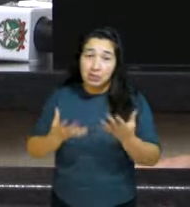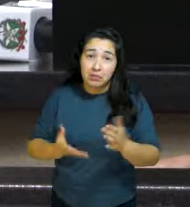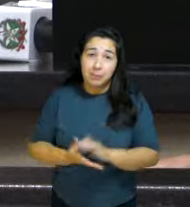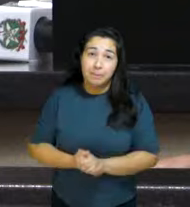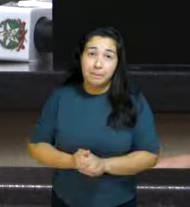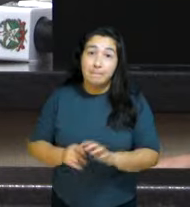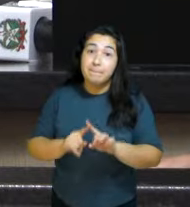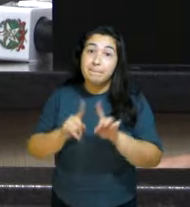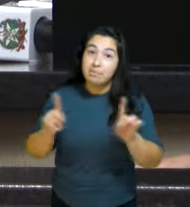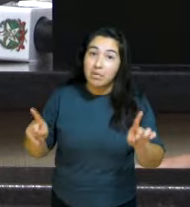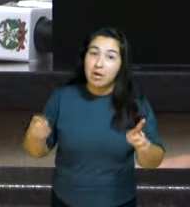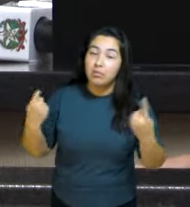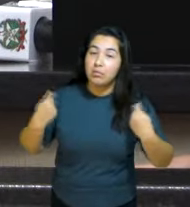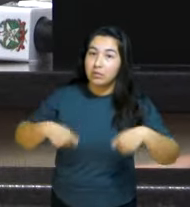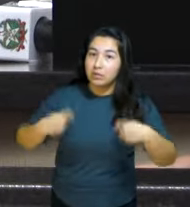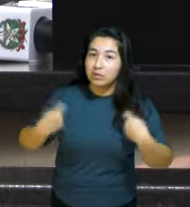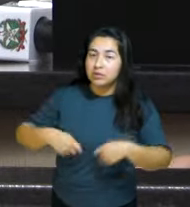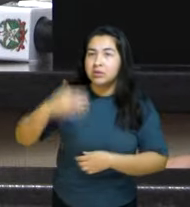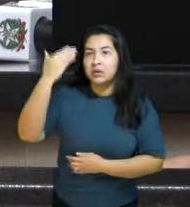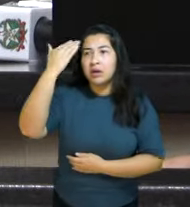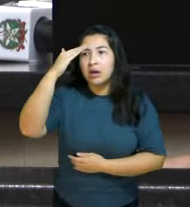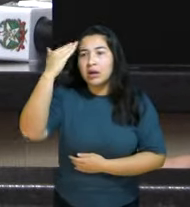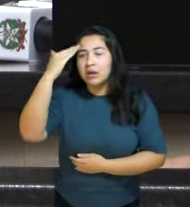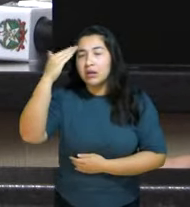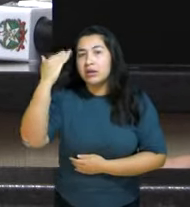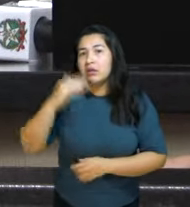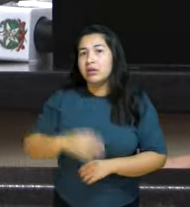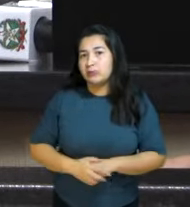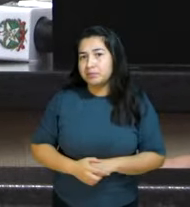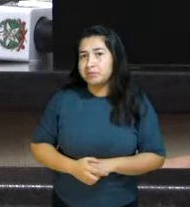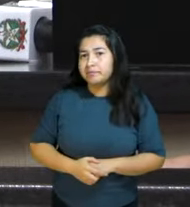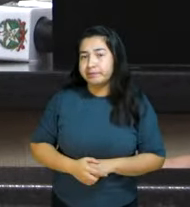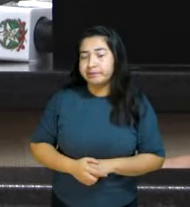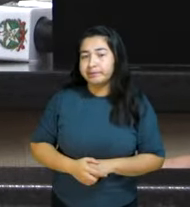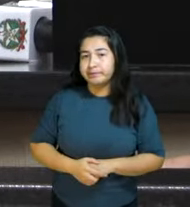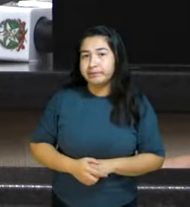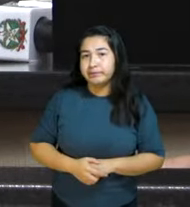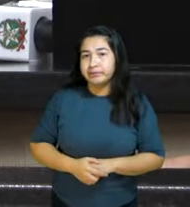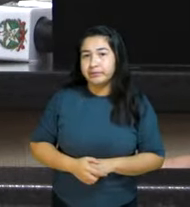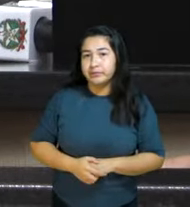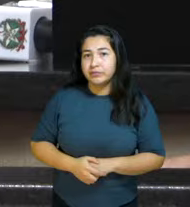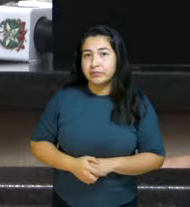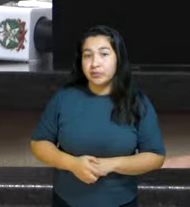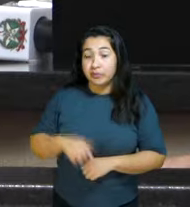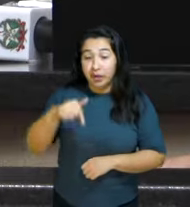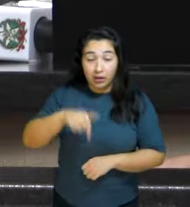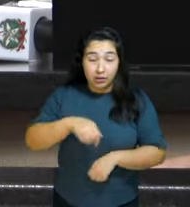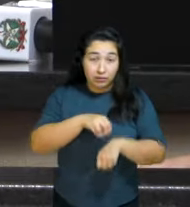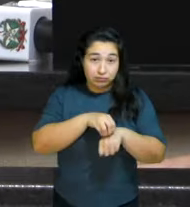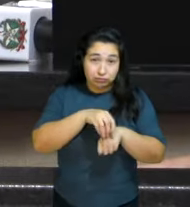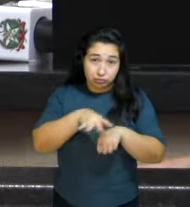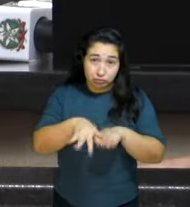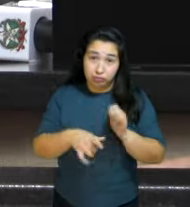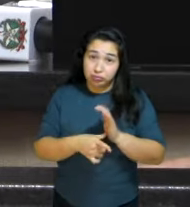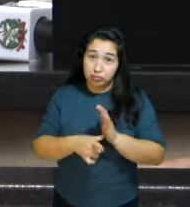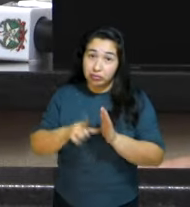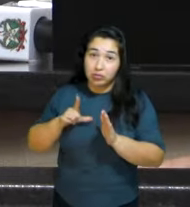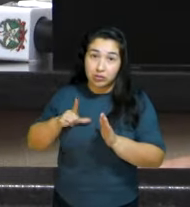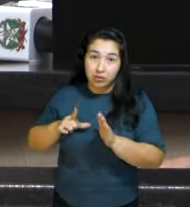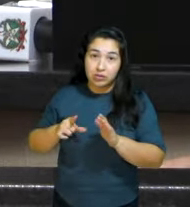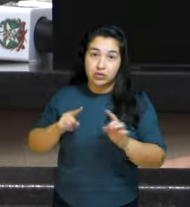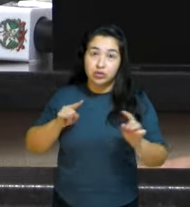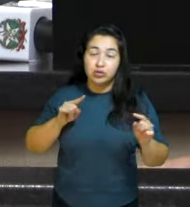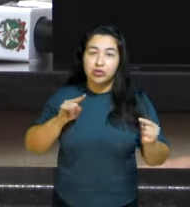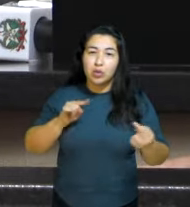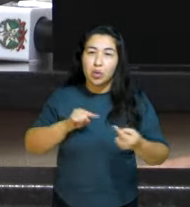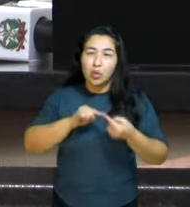que se entender e encontrar, e para isso, e aqui eu sugiro, antes de mais nada, para objetivar